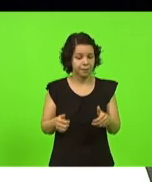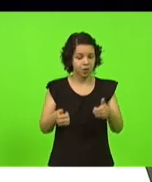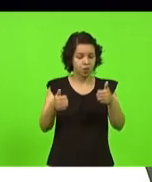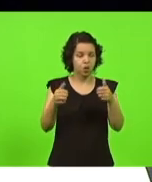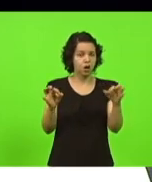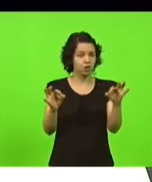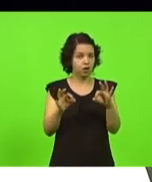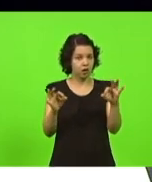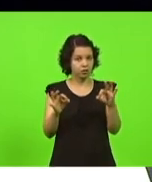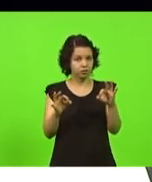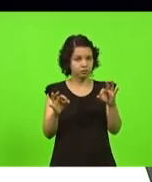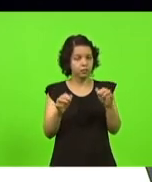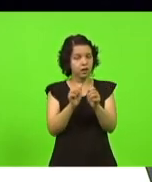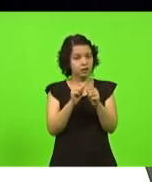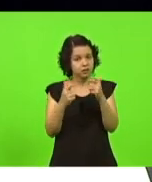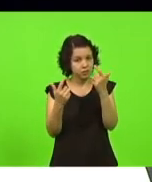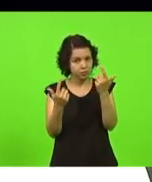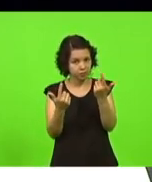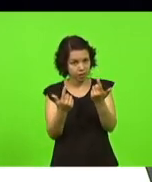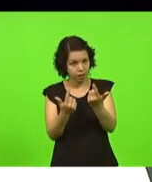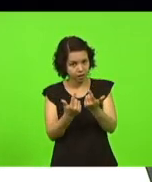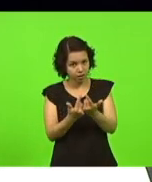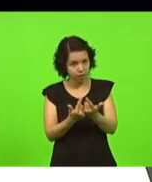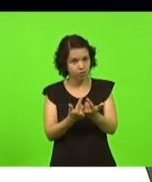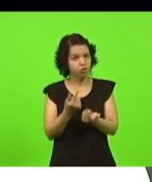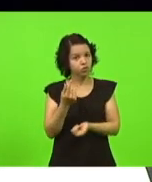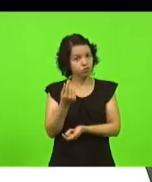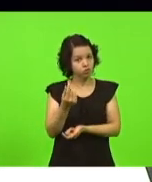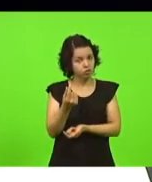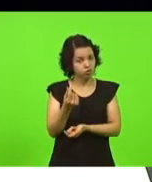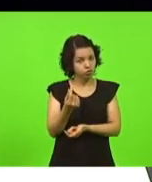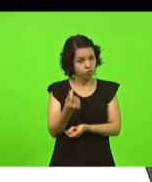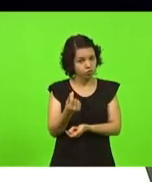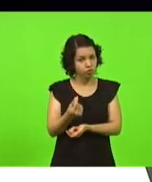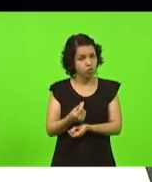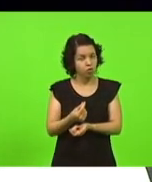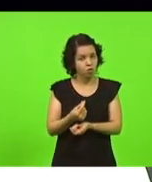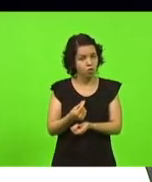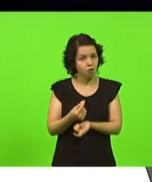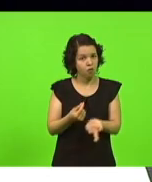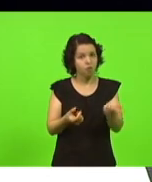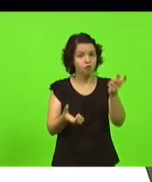Assembleia devolveria, ou então votaria contra.